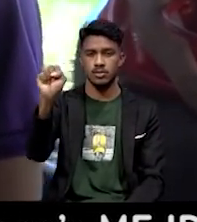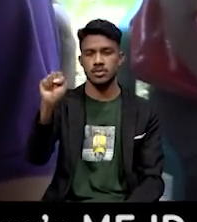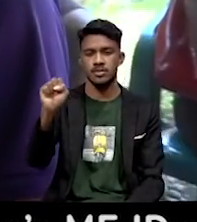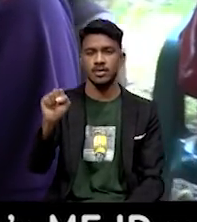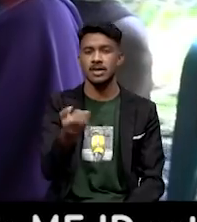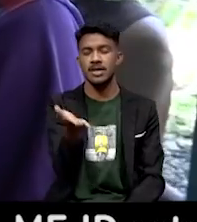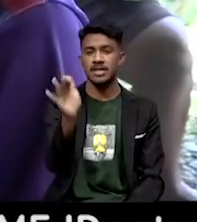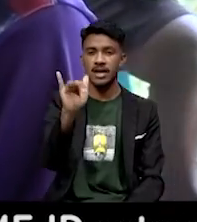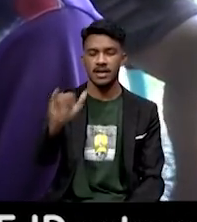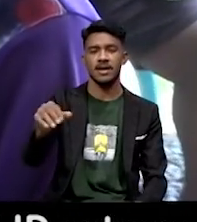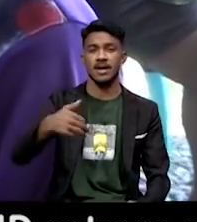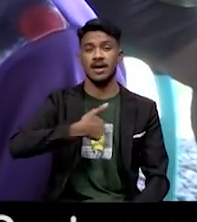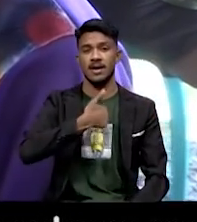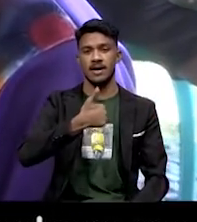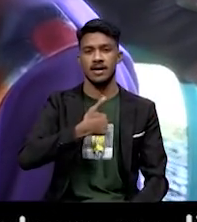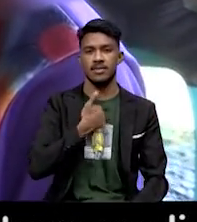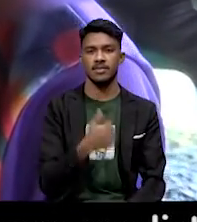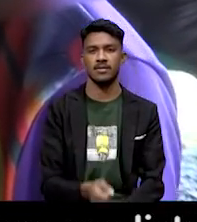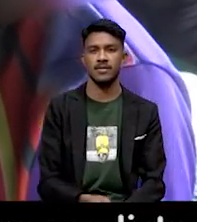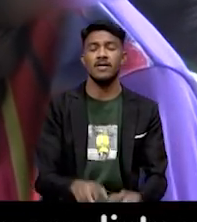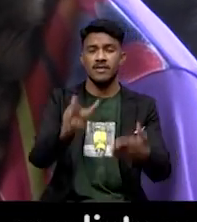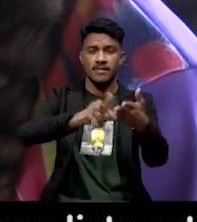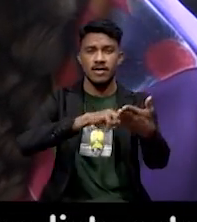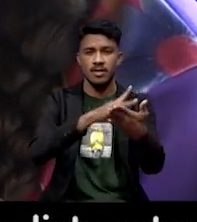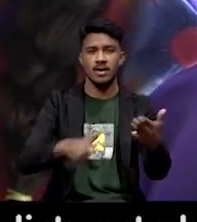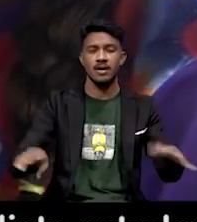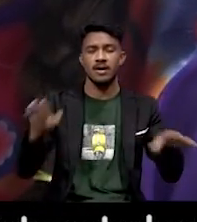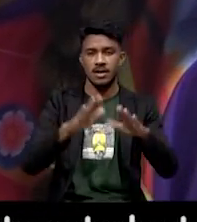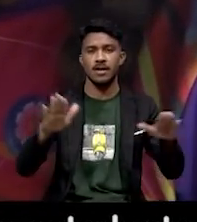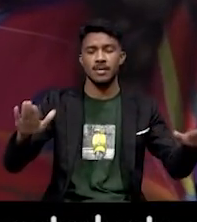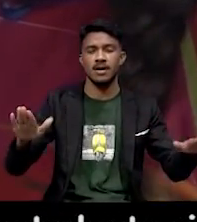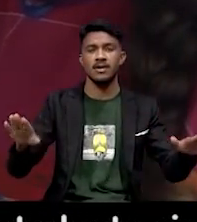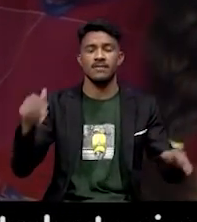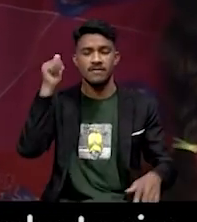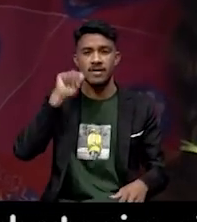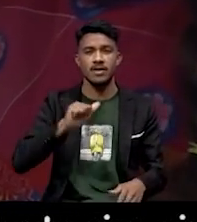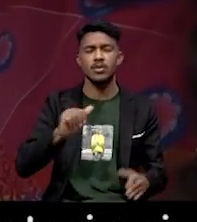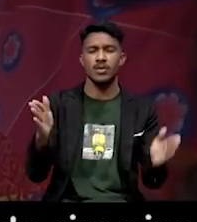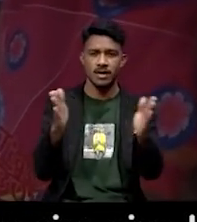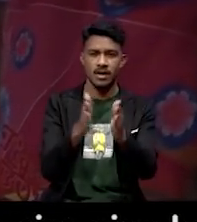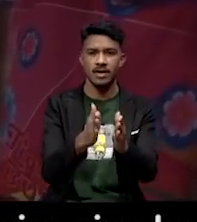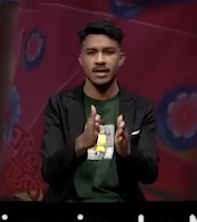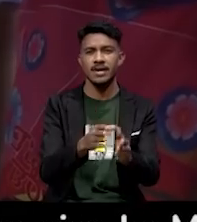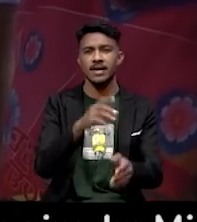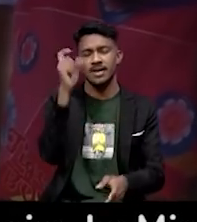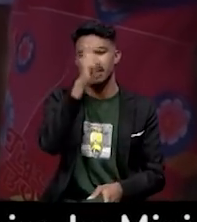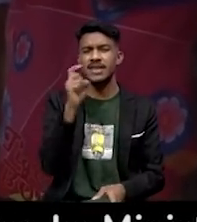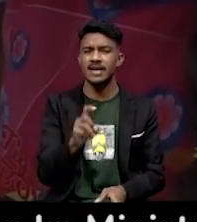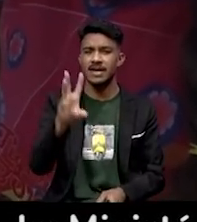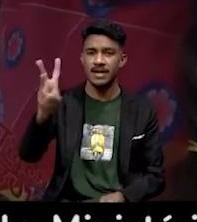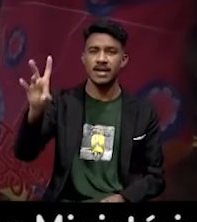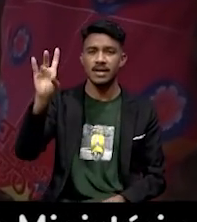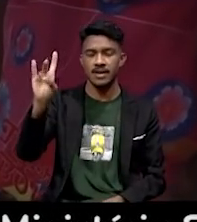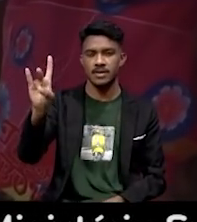Sine Rahalo. Viola Labarifeto, não sei nem. Ki, nem tira ainda. Tina nem, tina